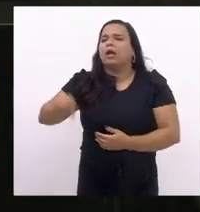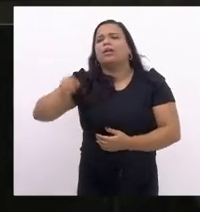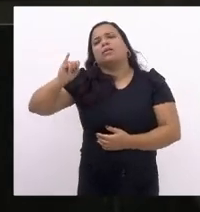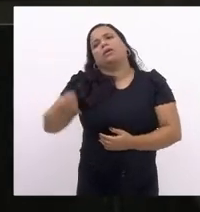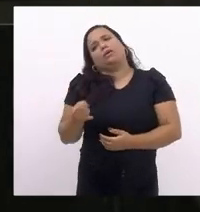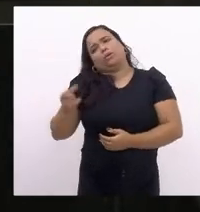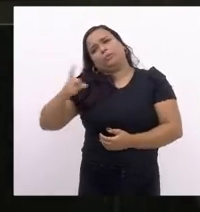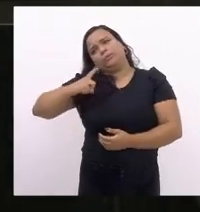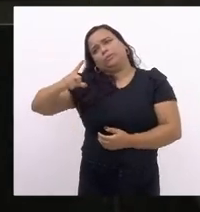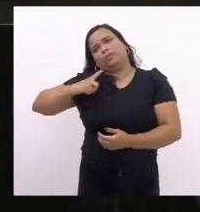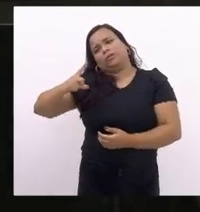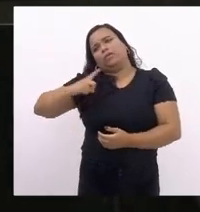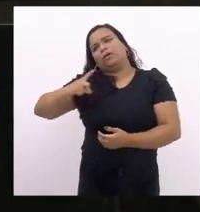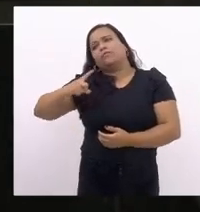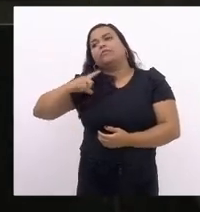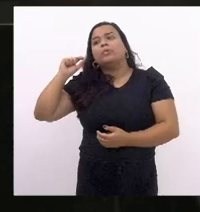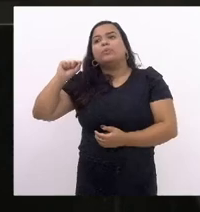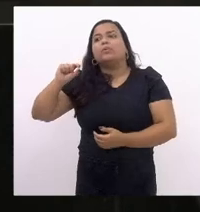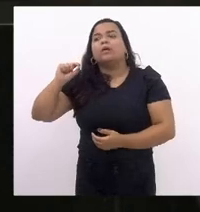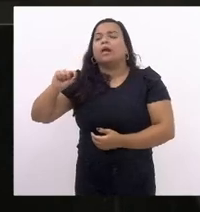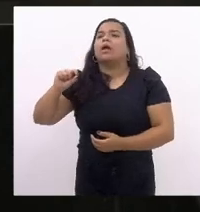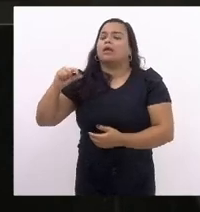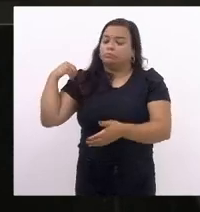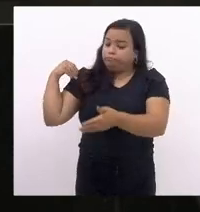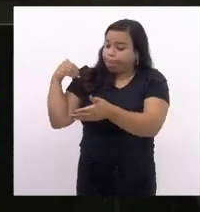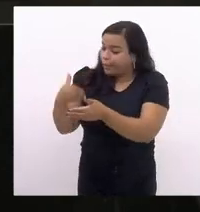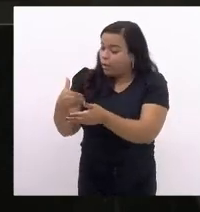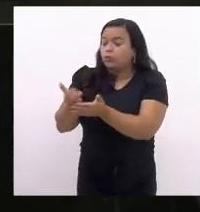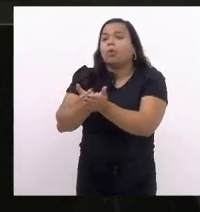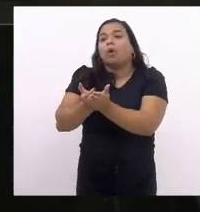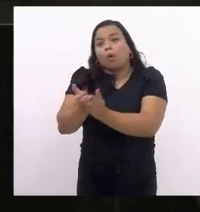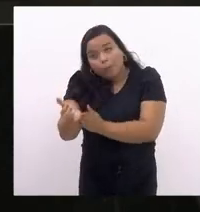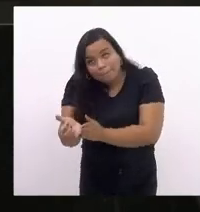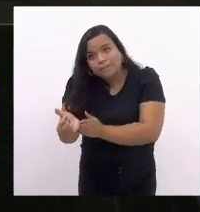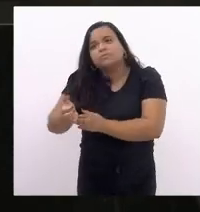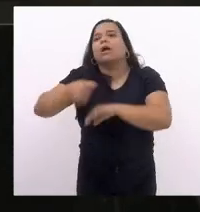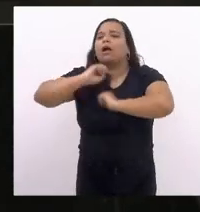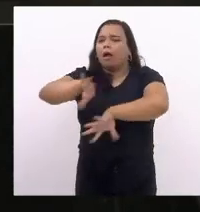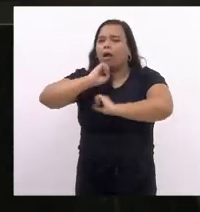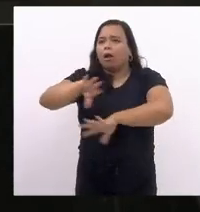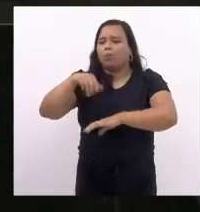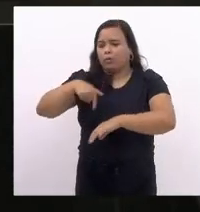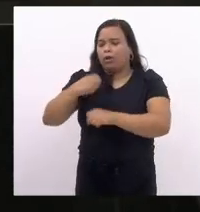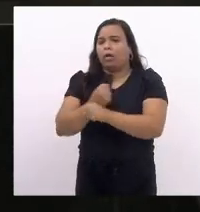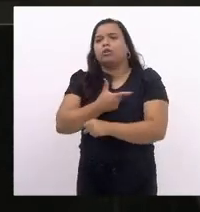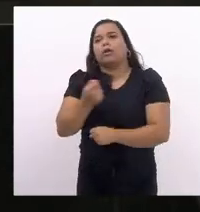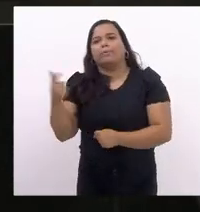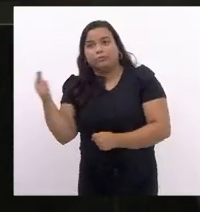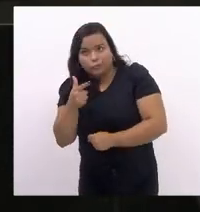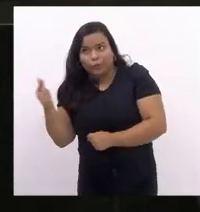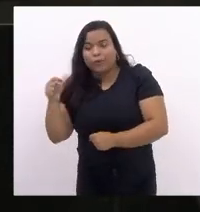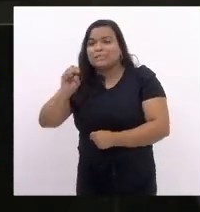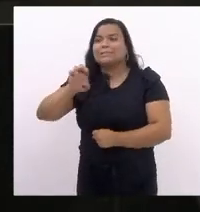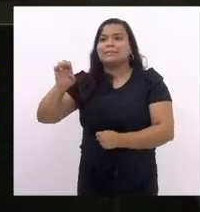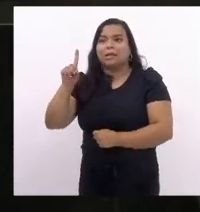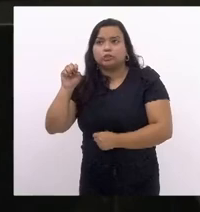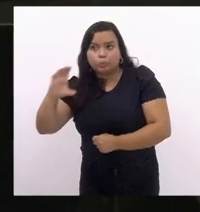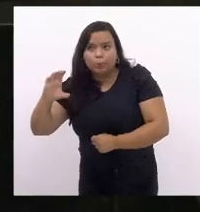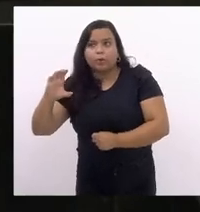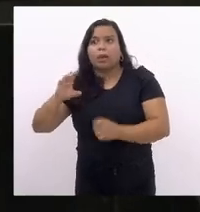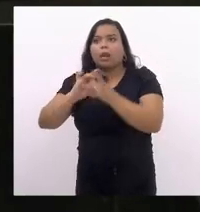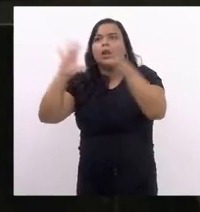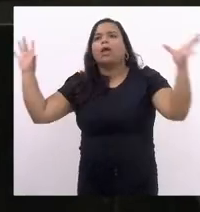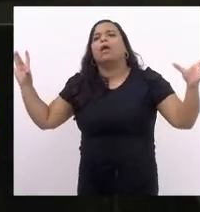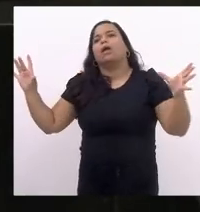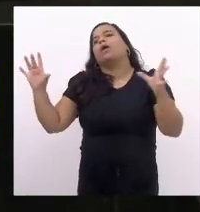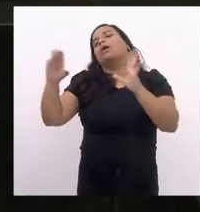Só em janeiro agora, há alguns dias do início do ano letivo de 2022, que a SEDUC liberou a programação